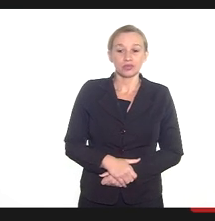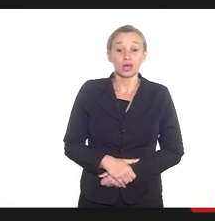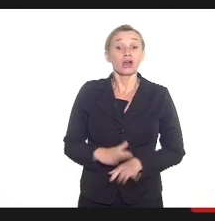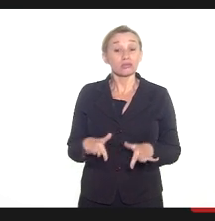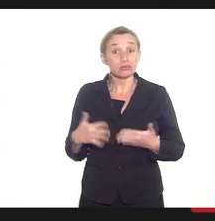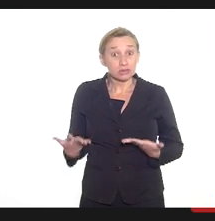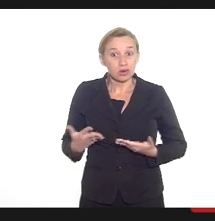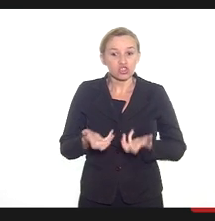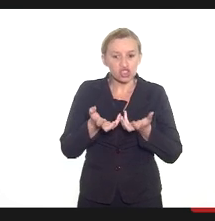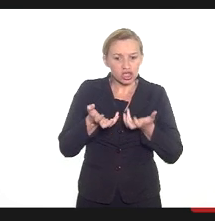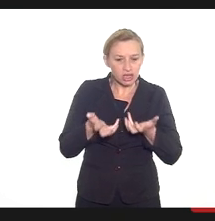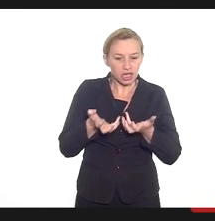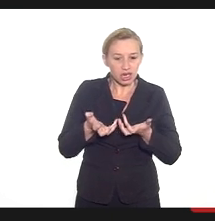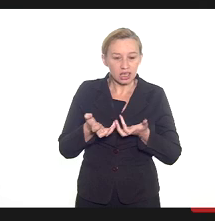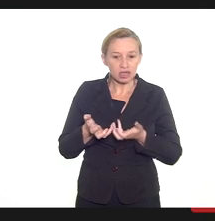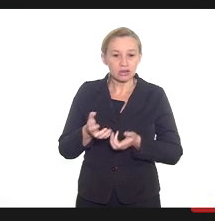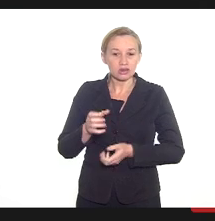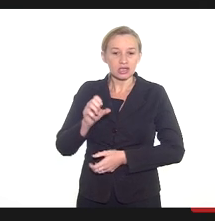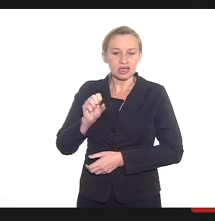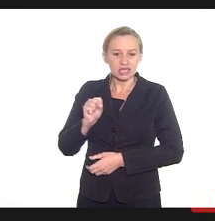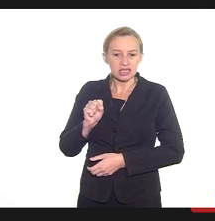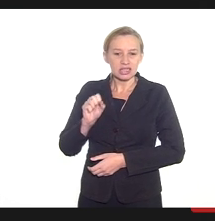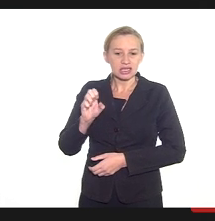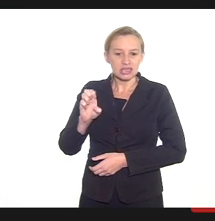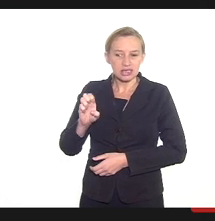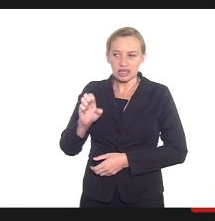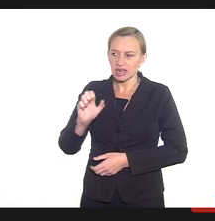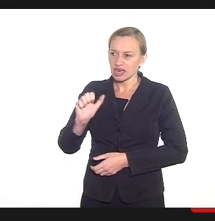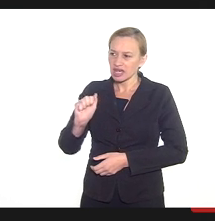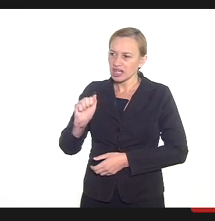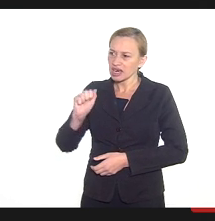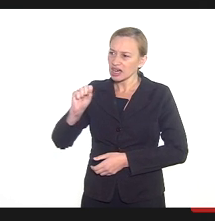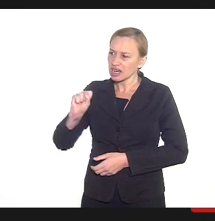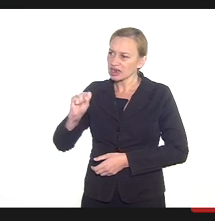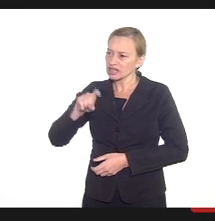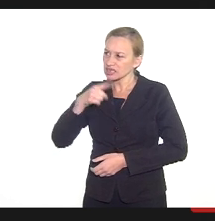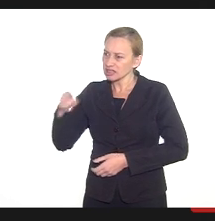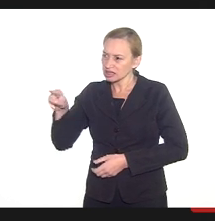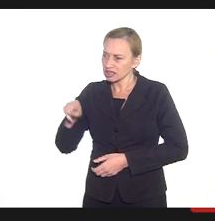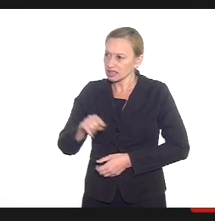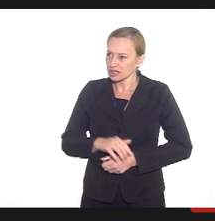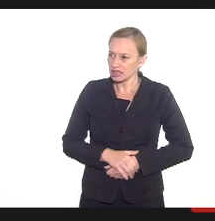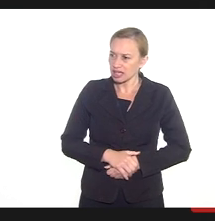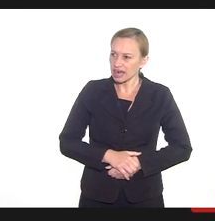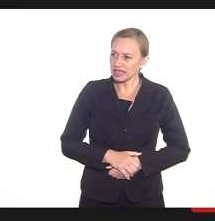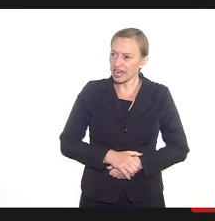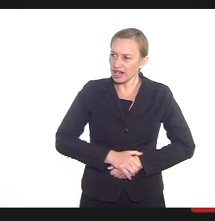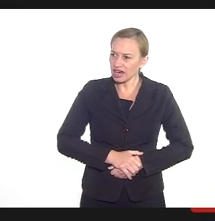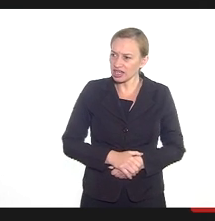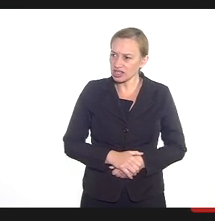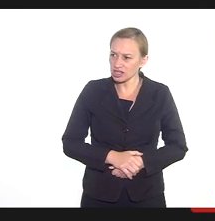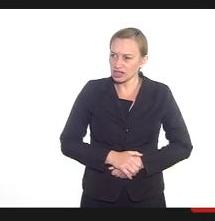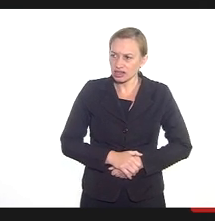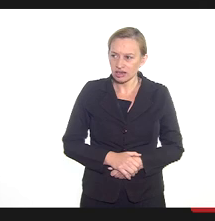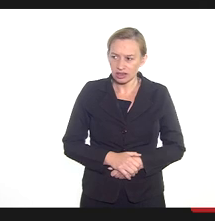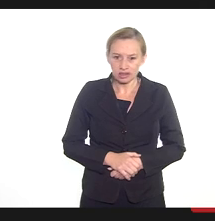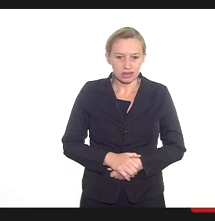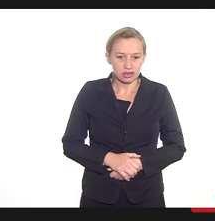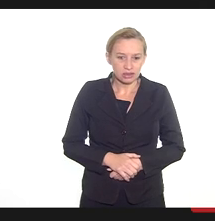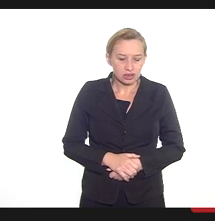Então, a gente quer que os CEANs sejam, esses centros especializados, um atendimento 24